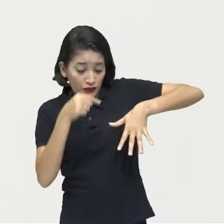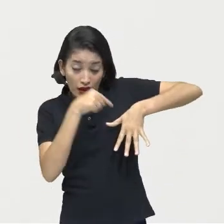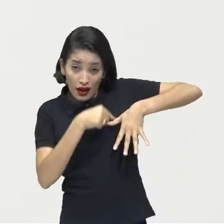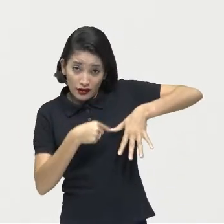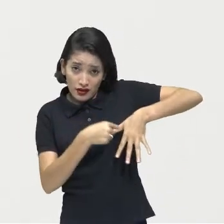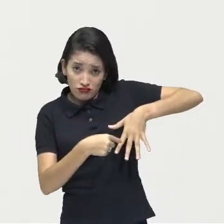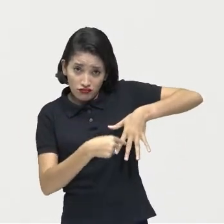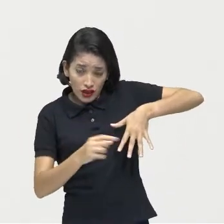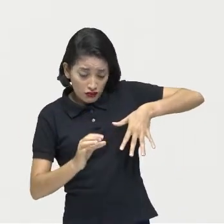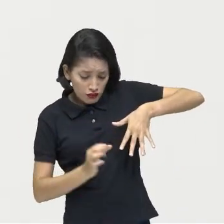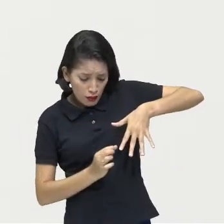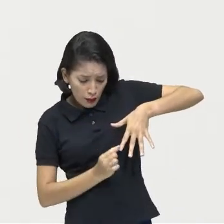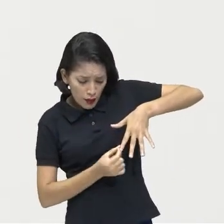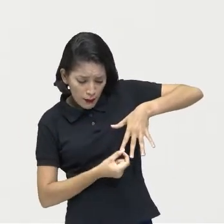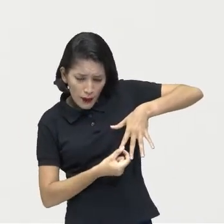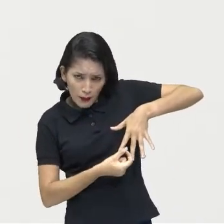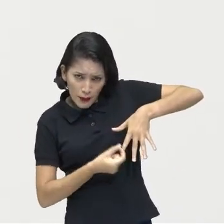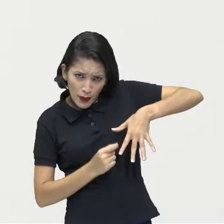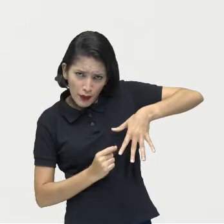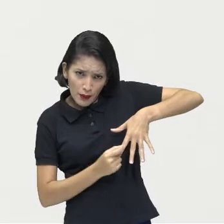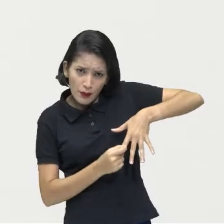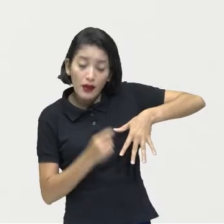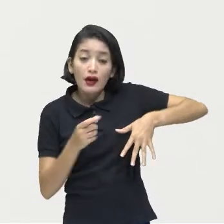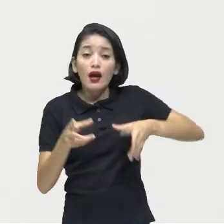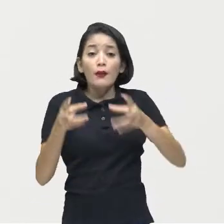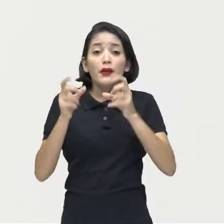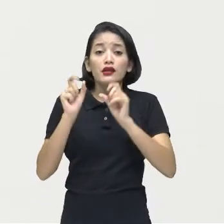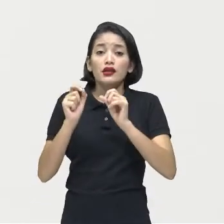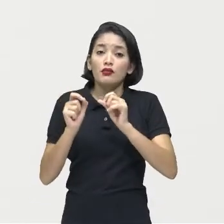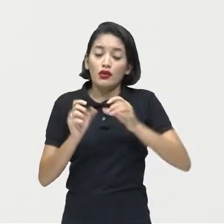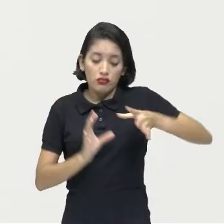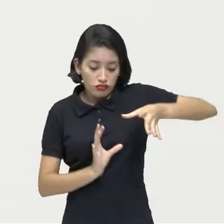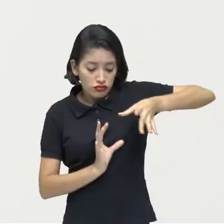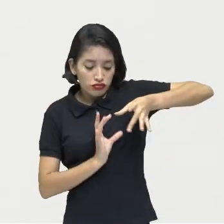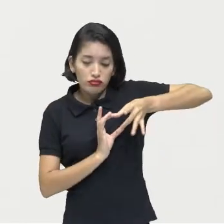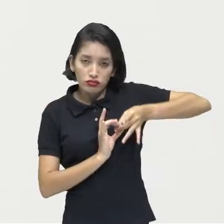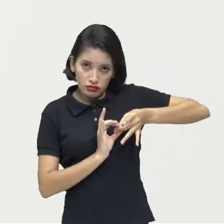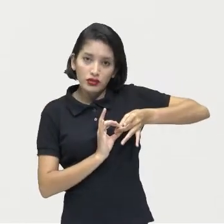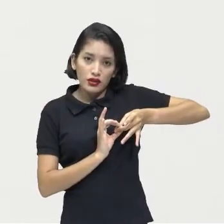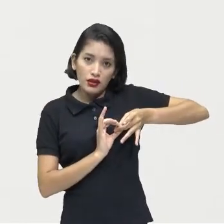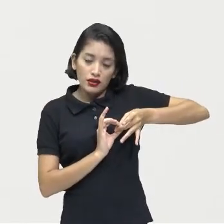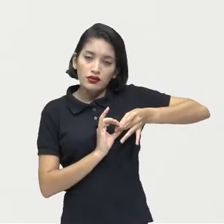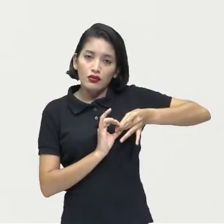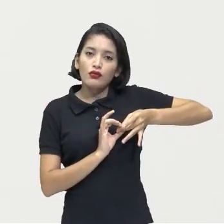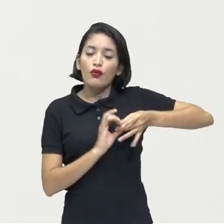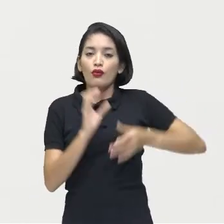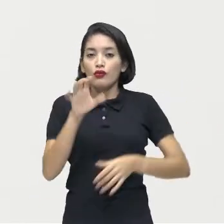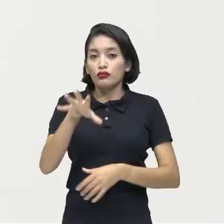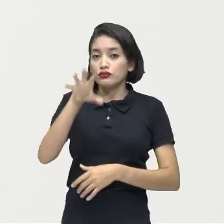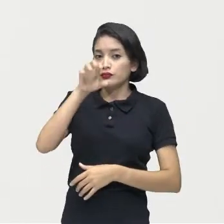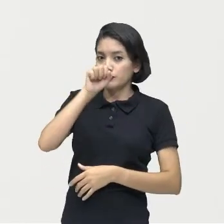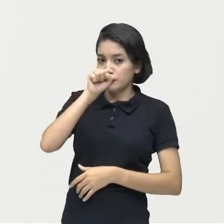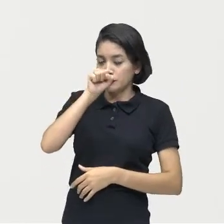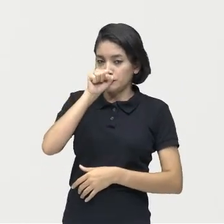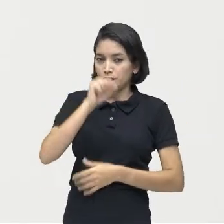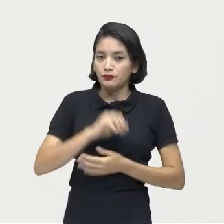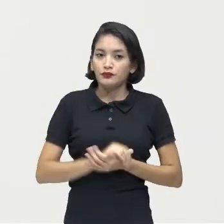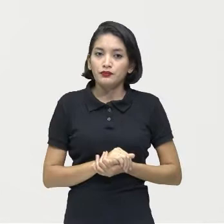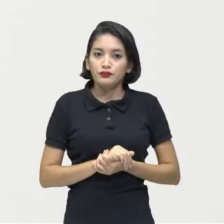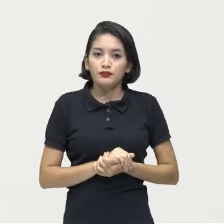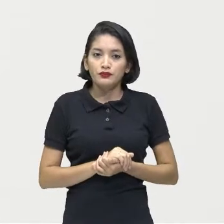nossos pulmões, a gente observa aqui a ligação com o sistema respiratório. A gente observa aqui